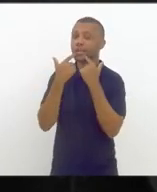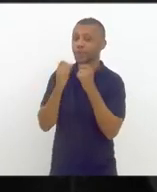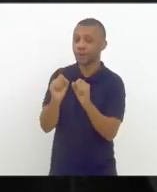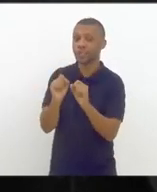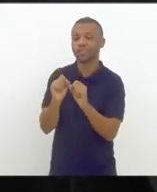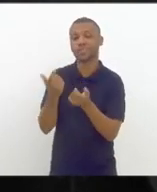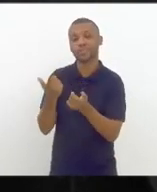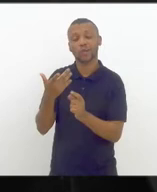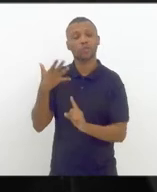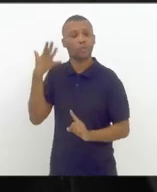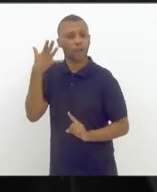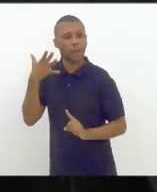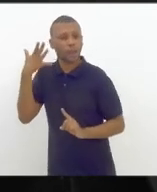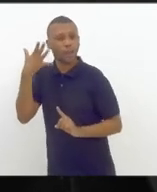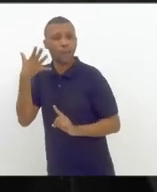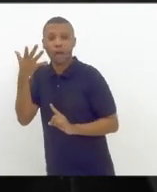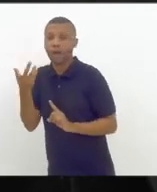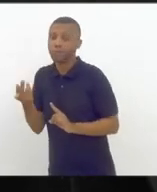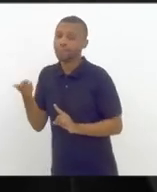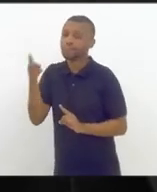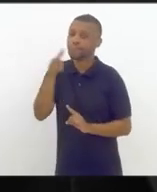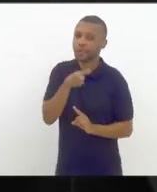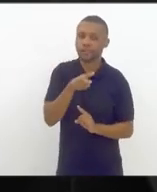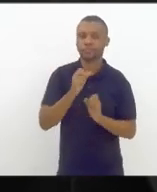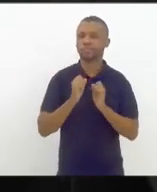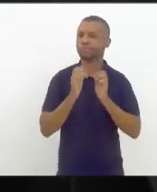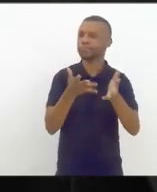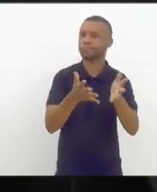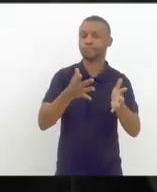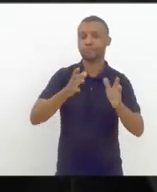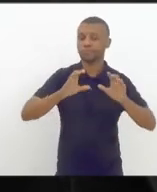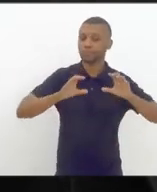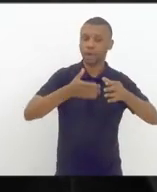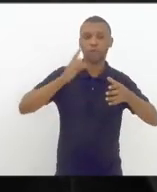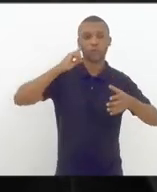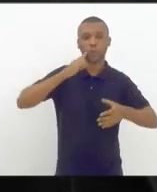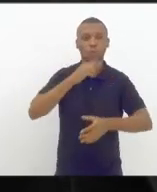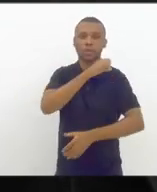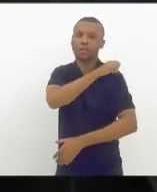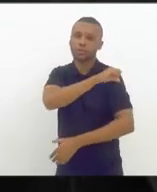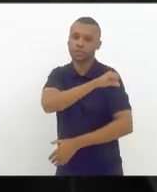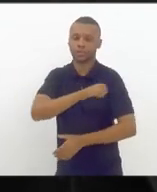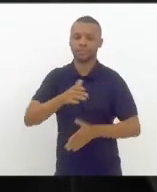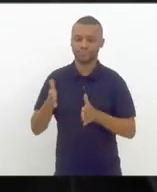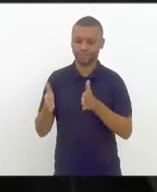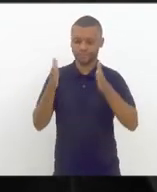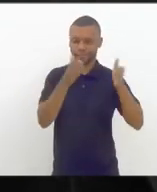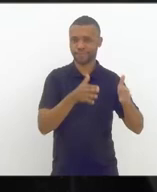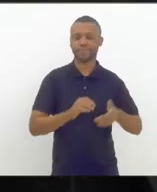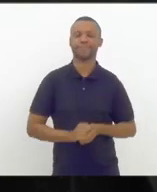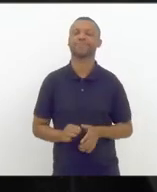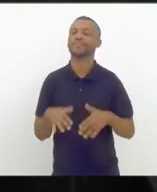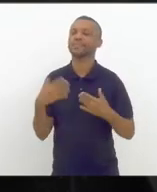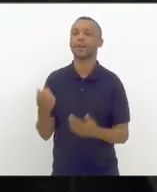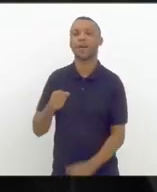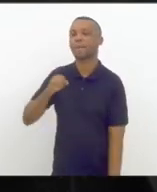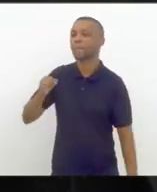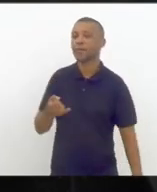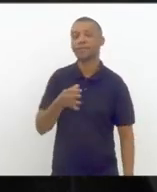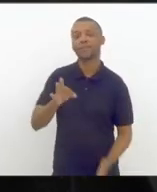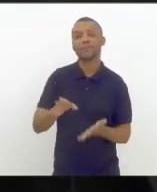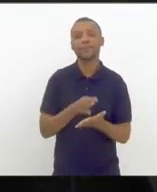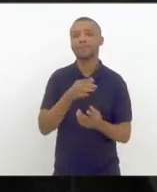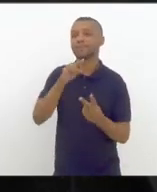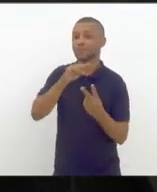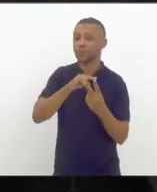discursos e a comunidade surda do Rio de Janeiro deputada tia Ju eu me inscrevi para abordar